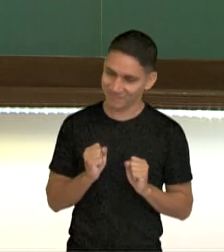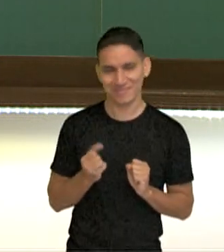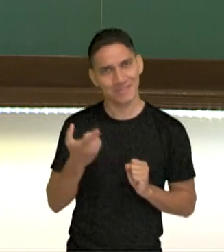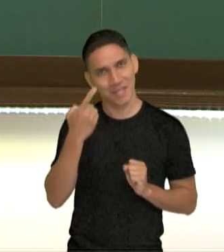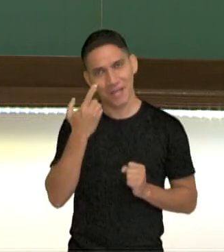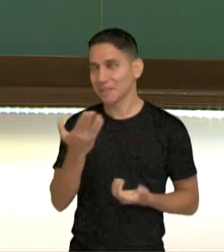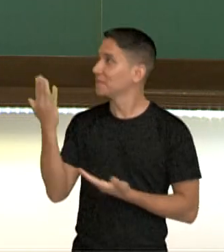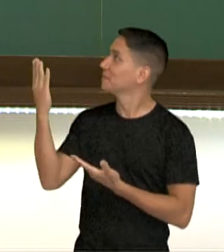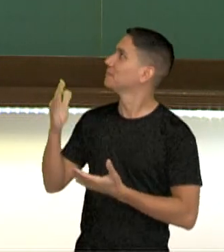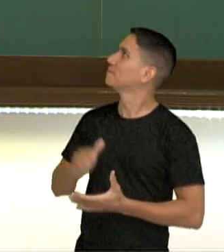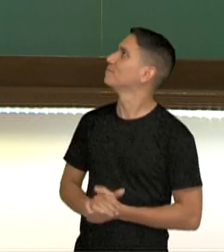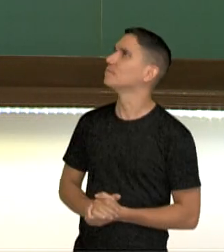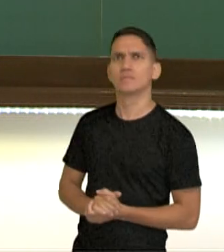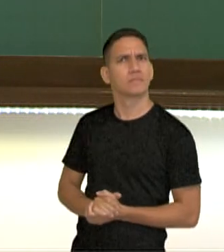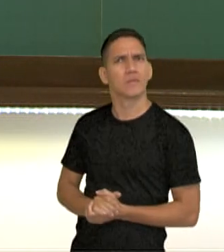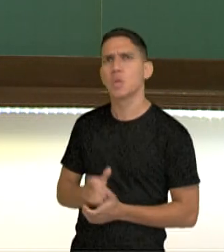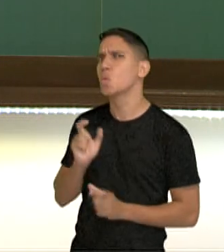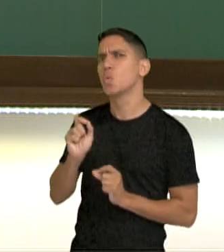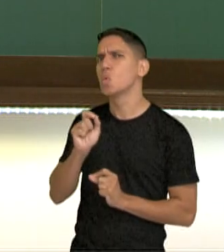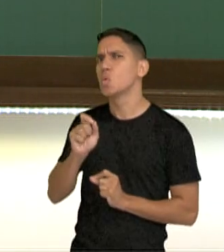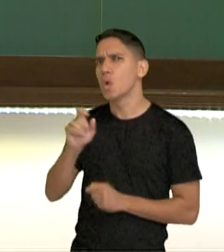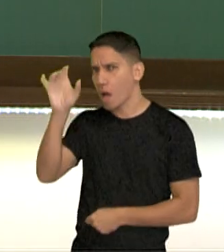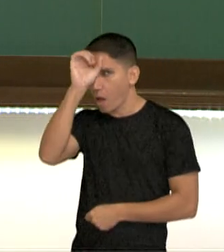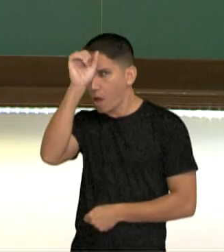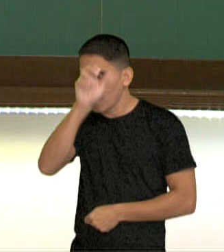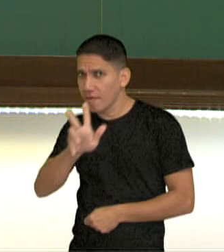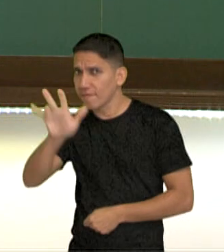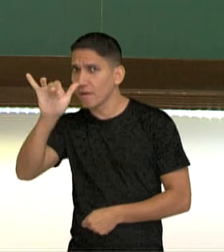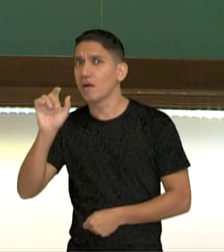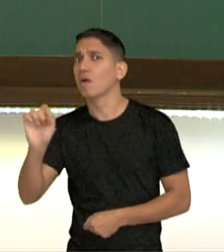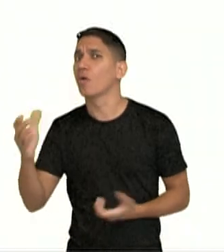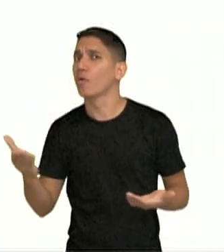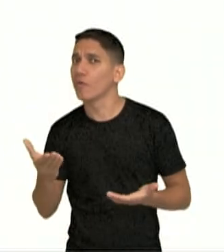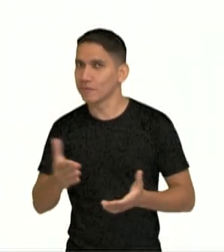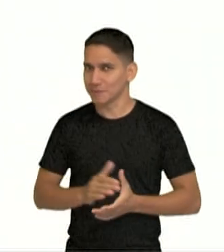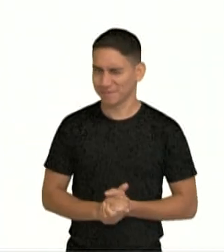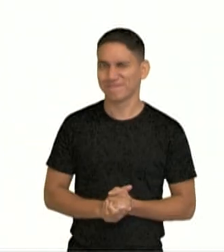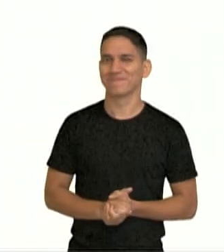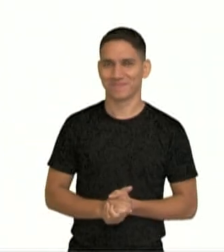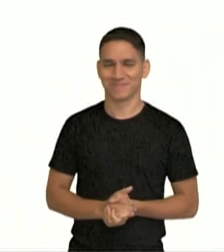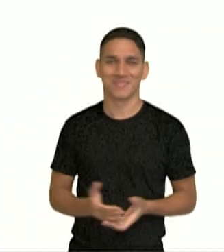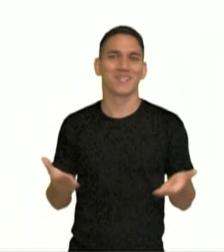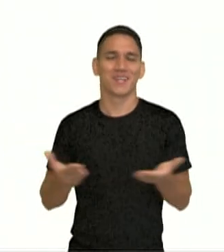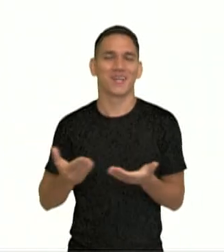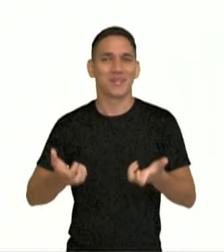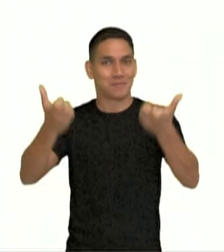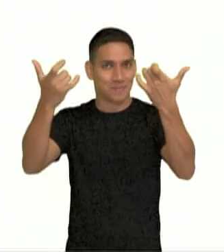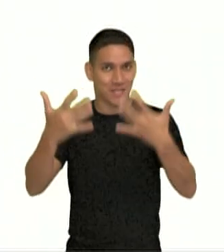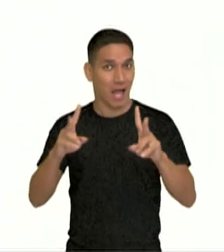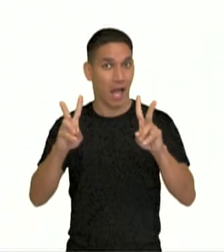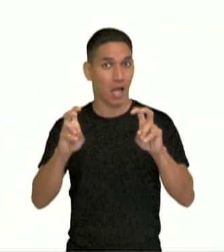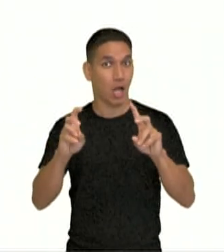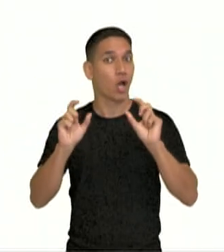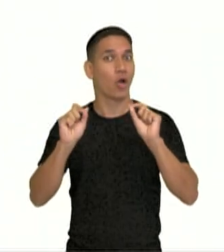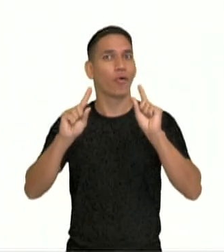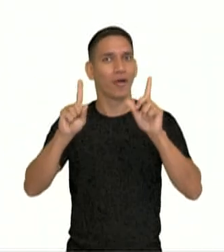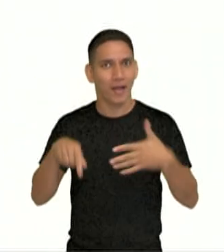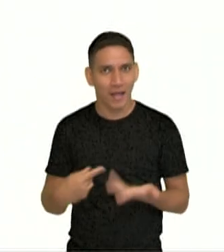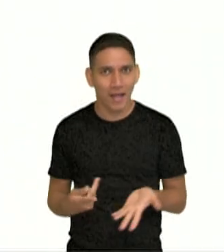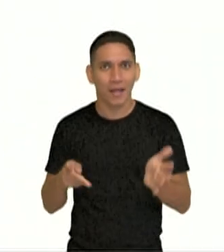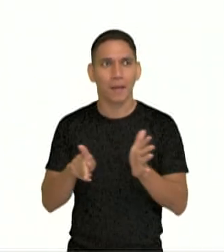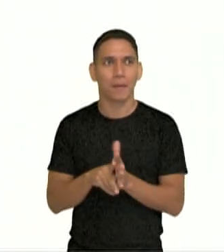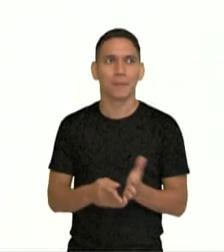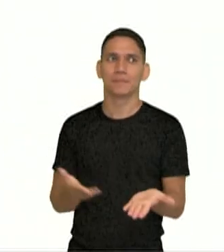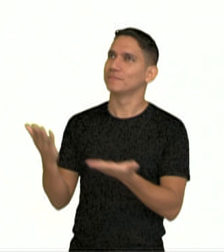vamos lá. O que será que nós vamos aprender hoje? Hoje nós vamos trabalhar sobre o genitive